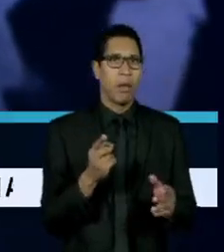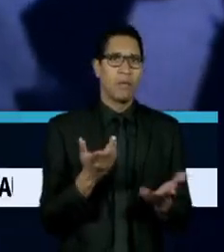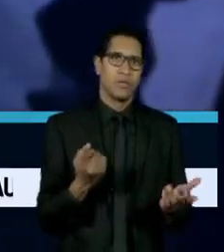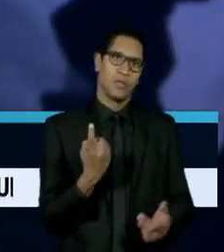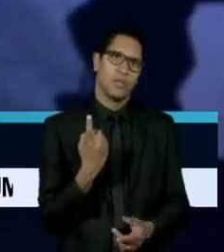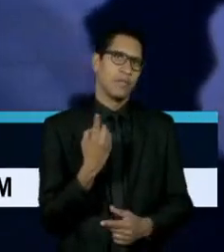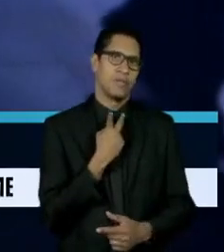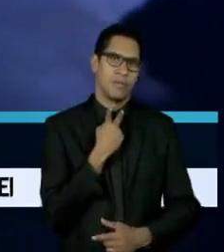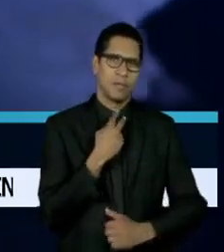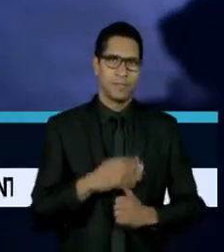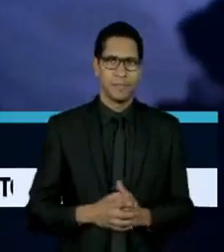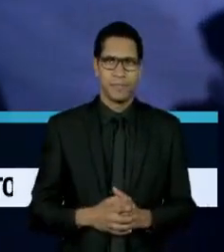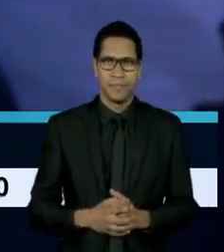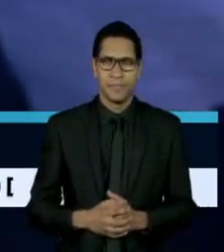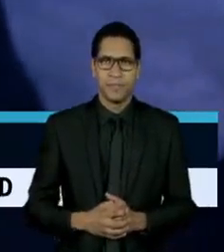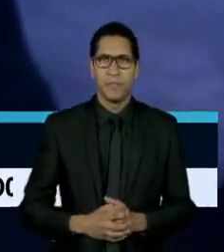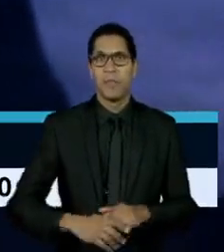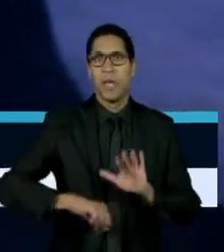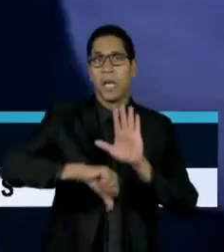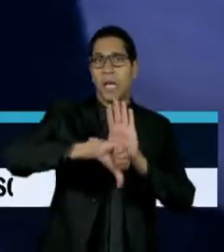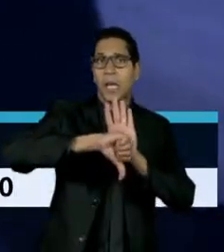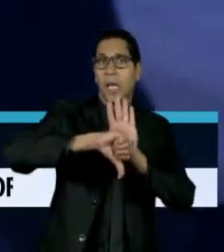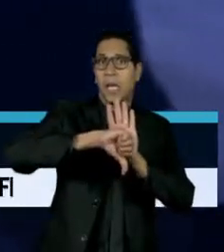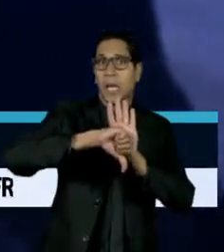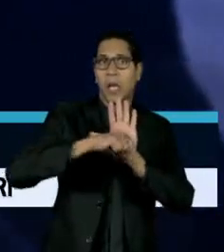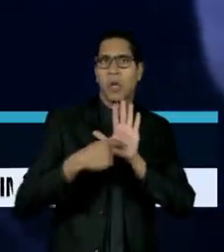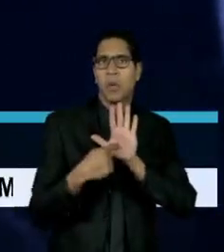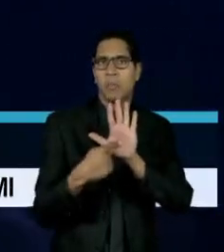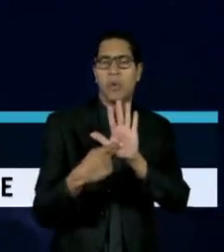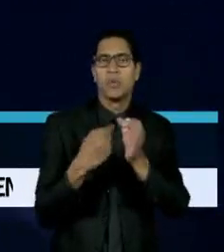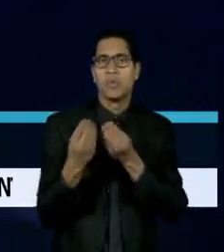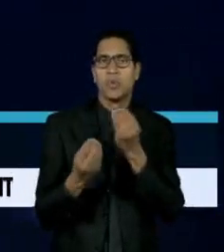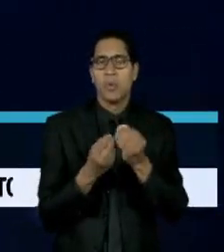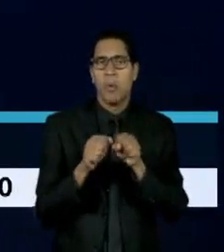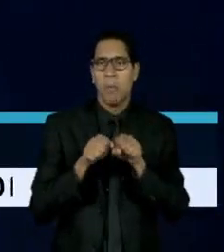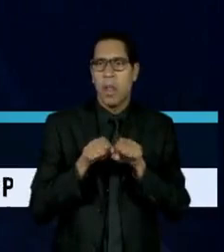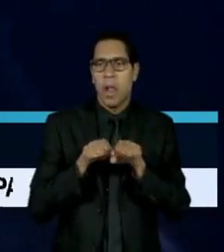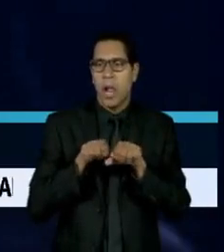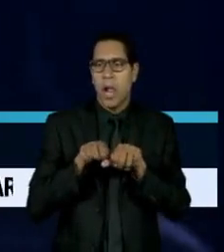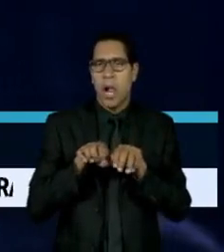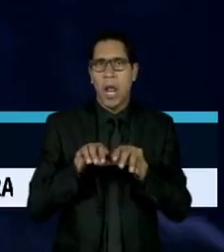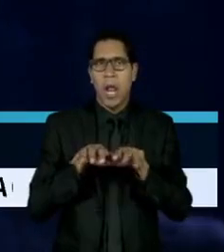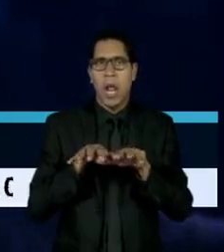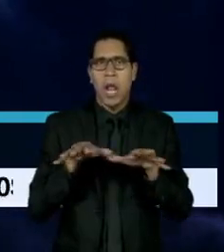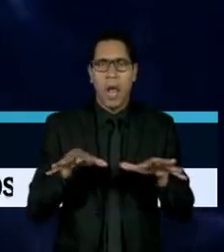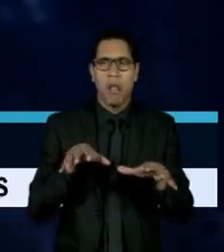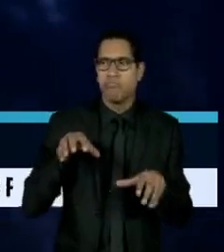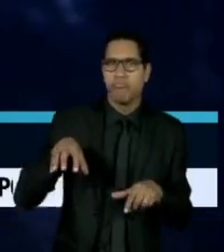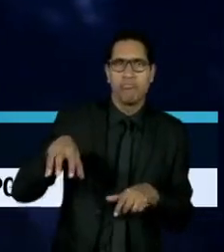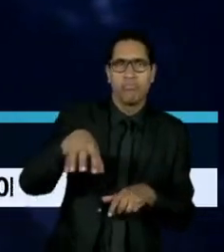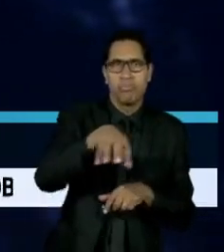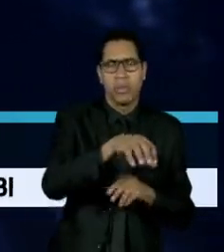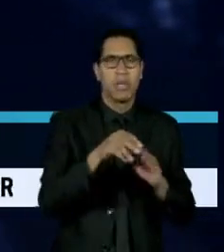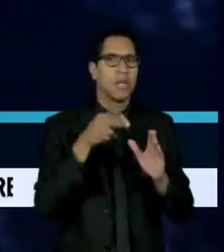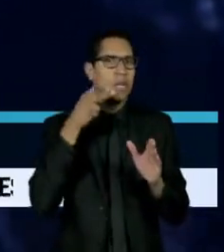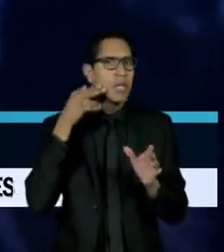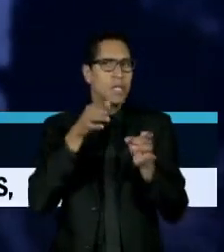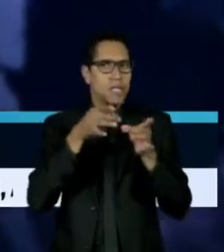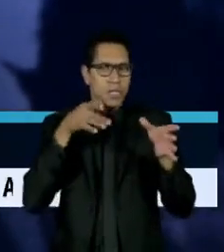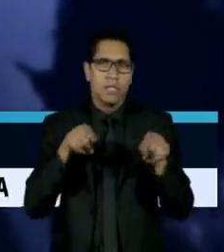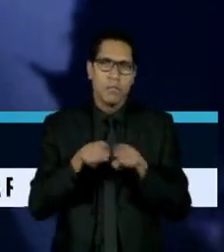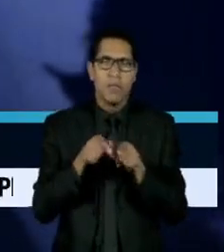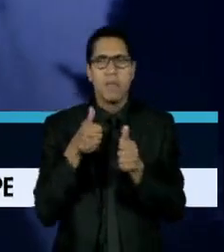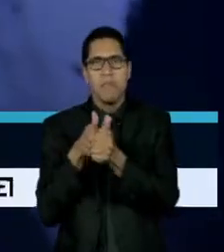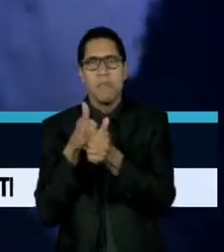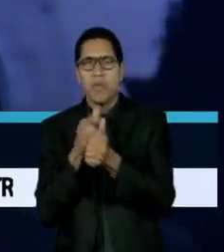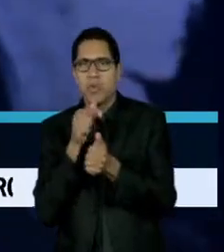Os crimes representam e expõem o avanço da ilegalidade junto às comunidades indígenas e ribeirinhas e colocam em risco a